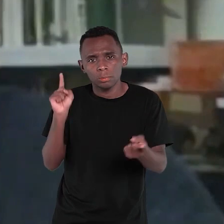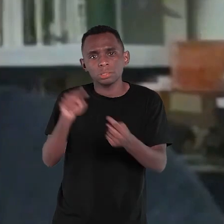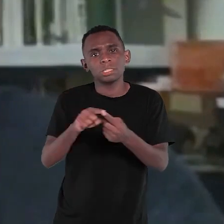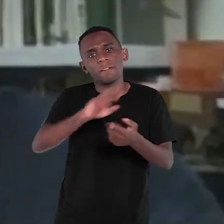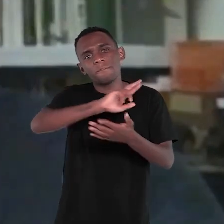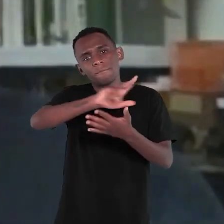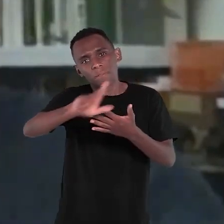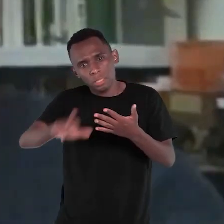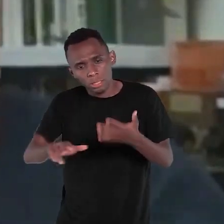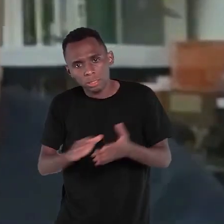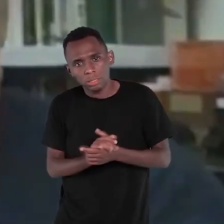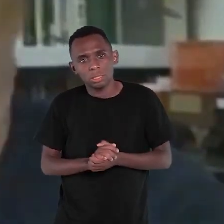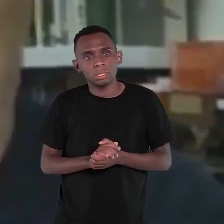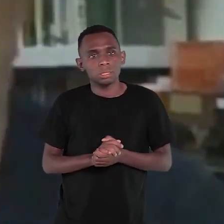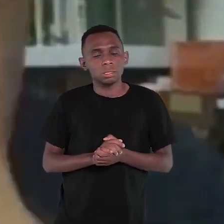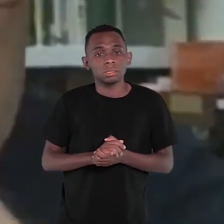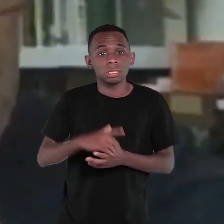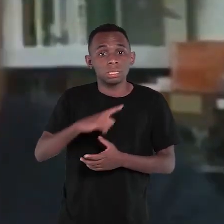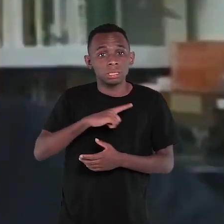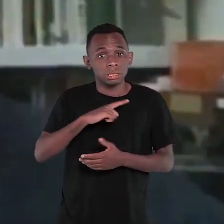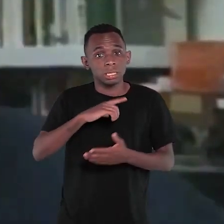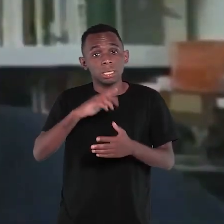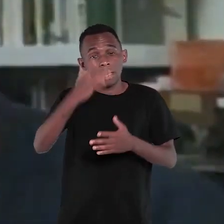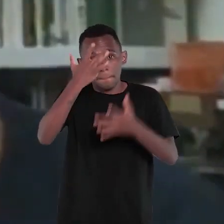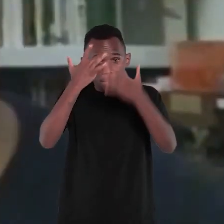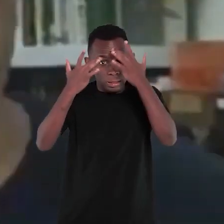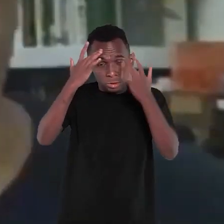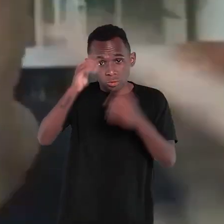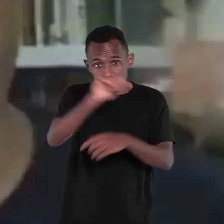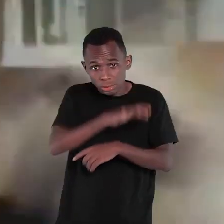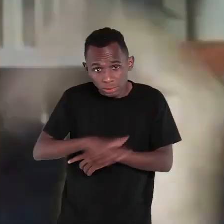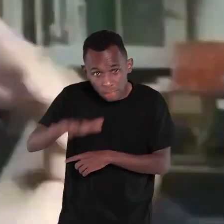Quer dizer, você tem gente da área da